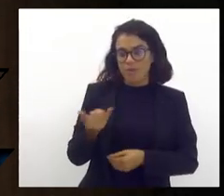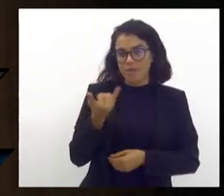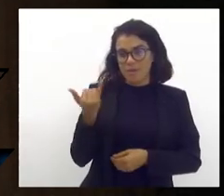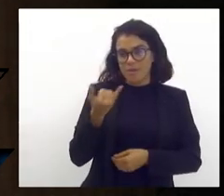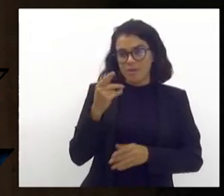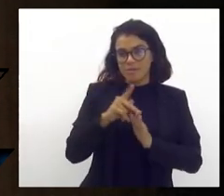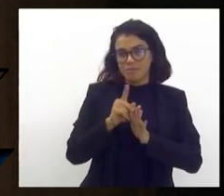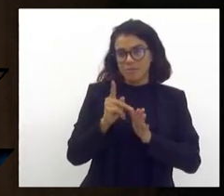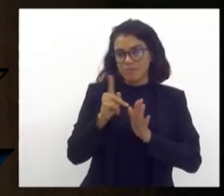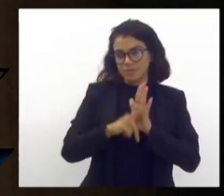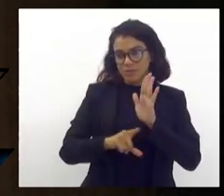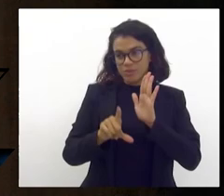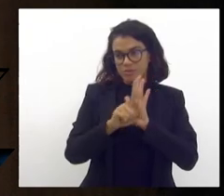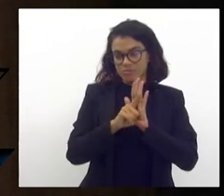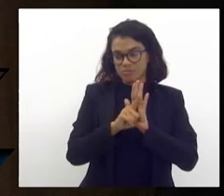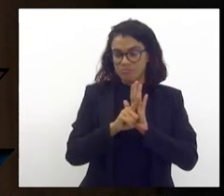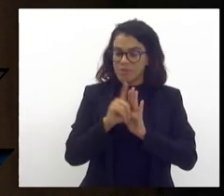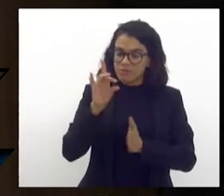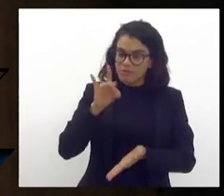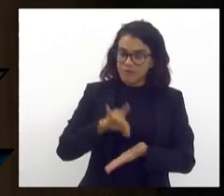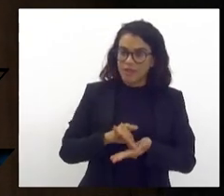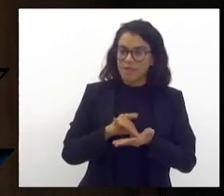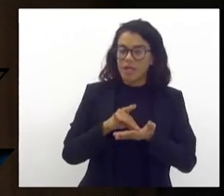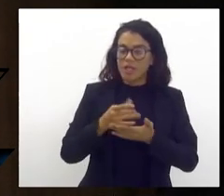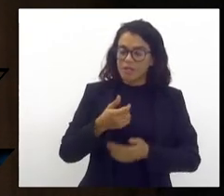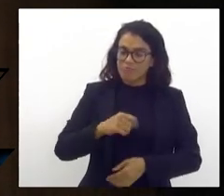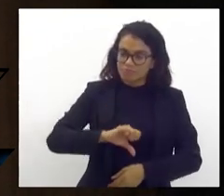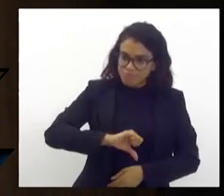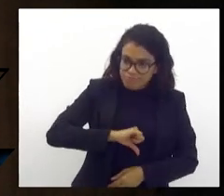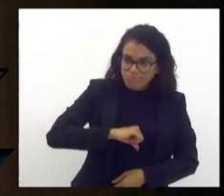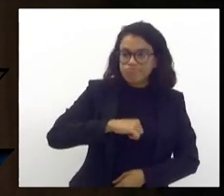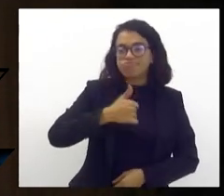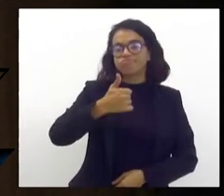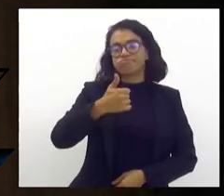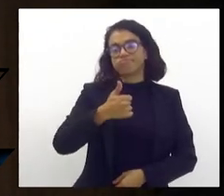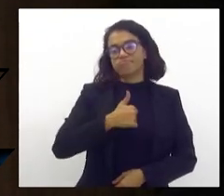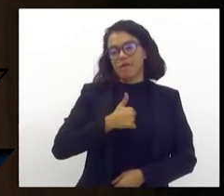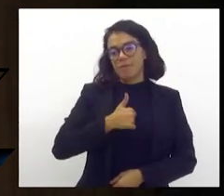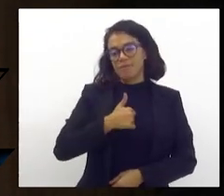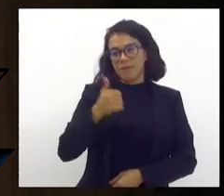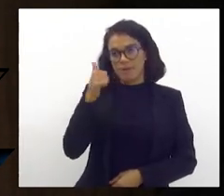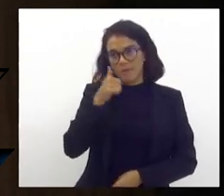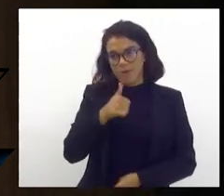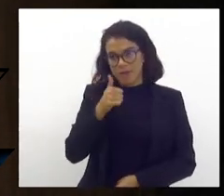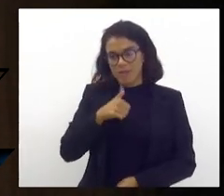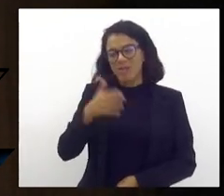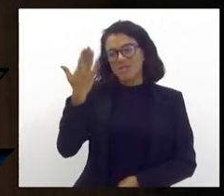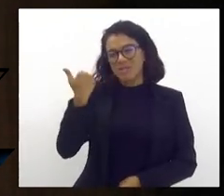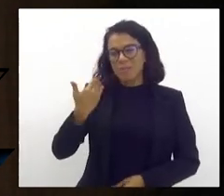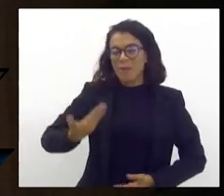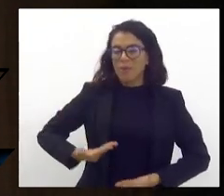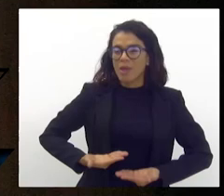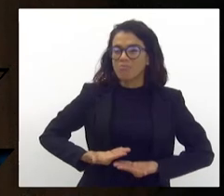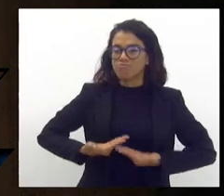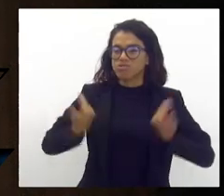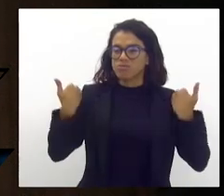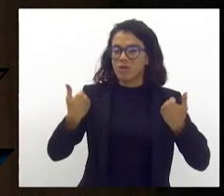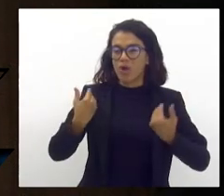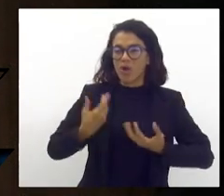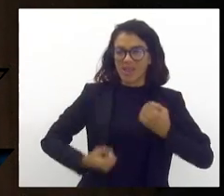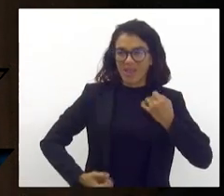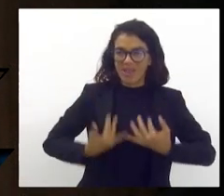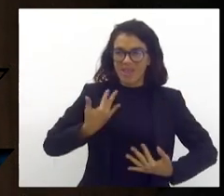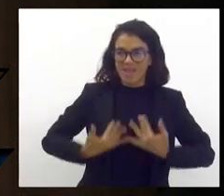esse projeto, para que possa realmente elevar a autoestima da mulher. Nós sabemos o que é mutilação ou a